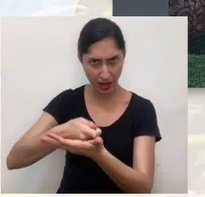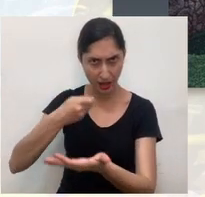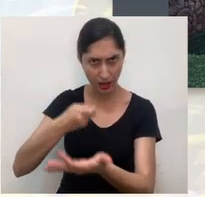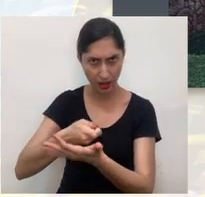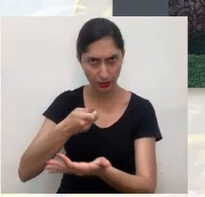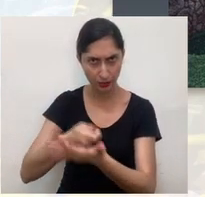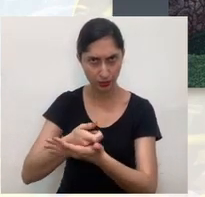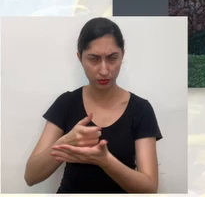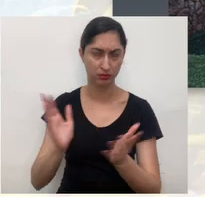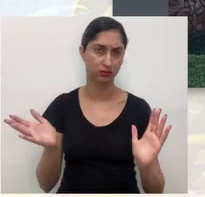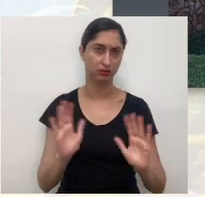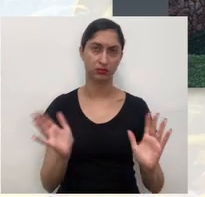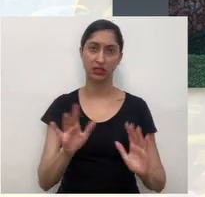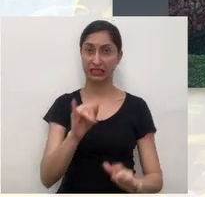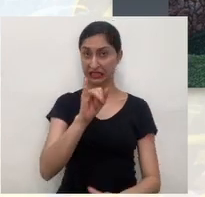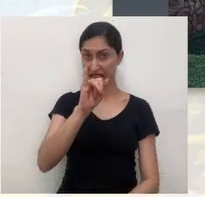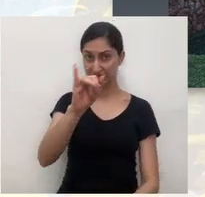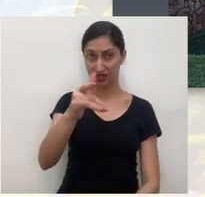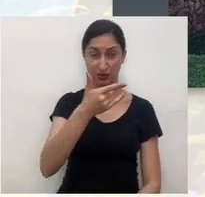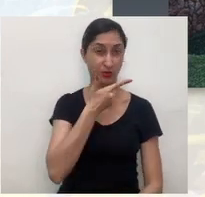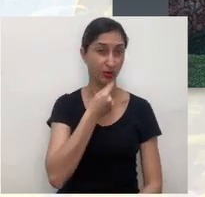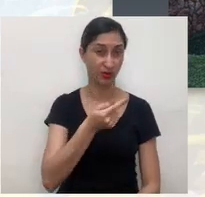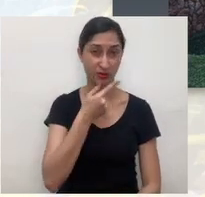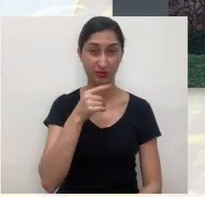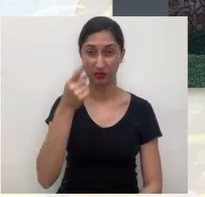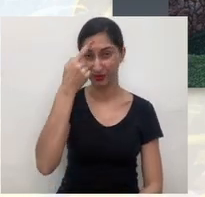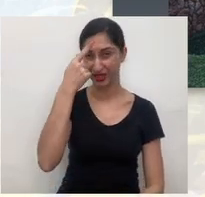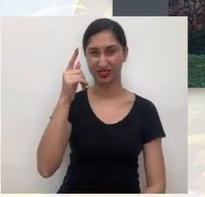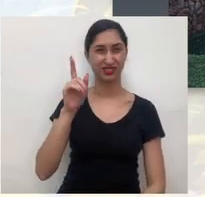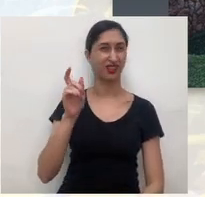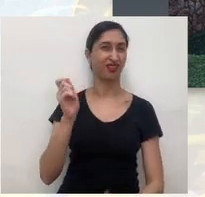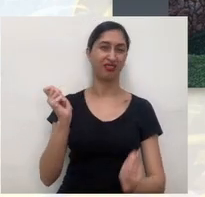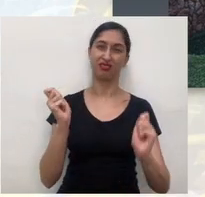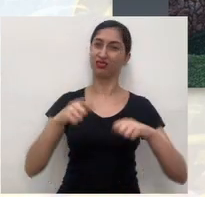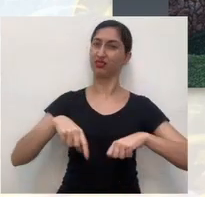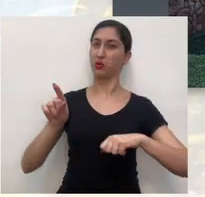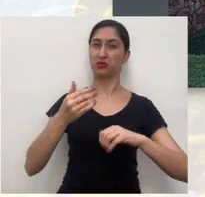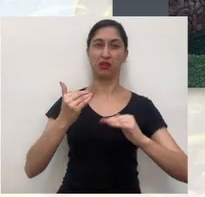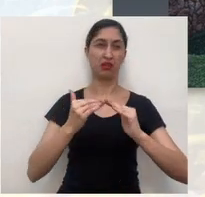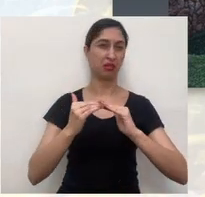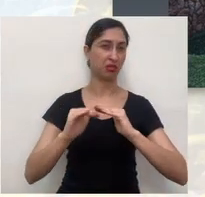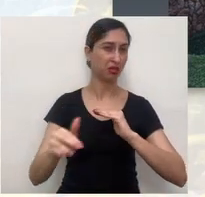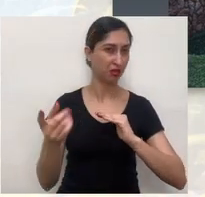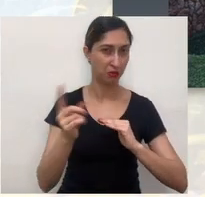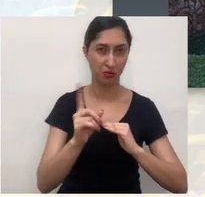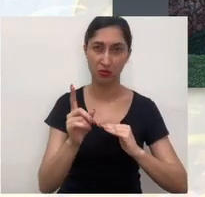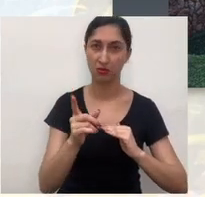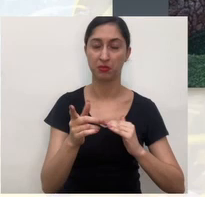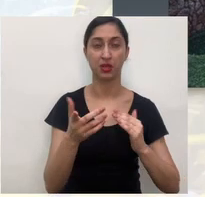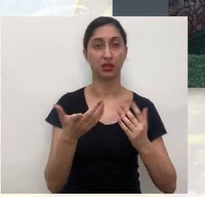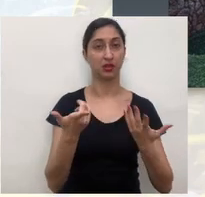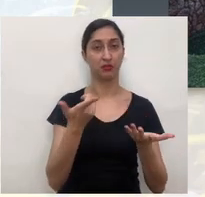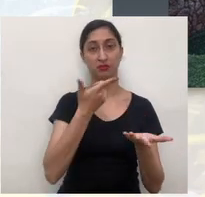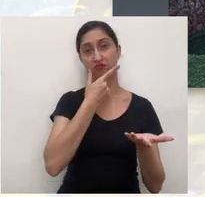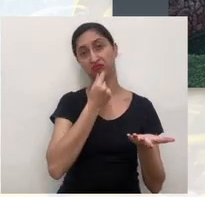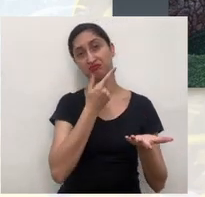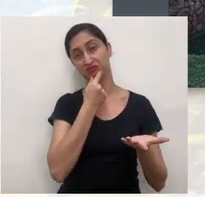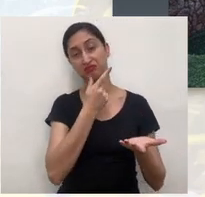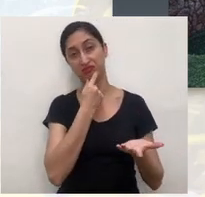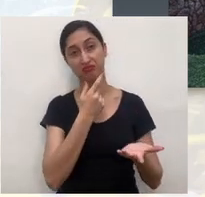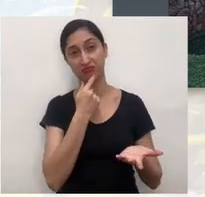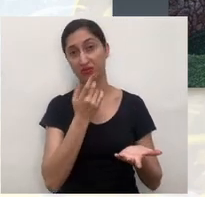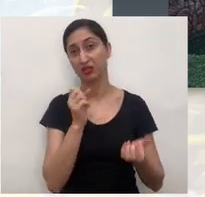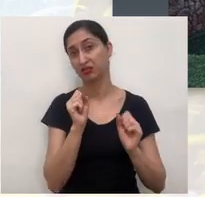achasse que isso aqui não ficou harmônico, não ficou do gosto dele, ou de acordo com o que ele estava pretendendo, ele não teria escrúpulo nenhum